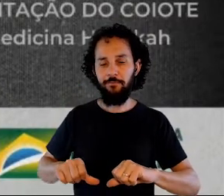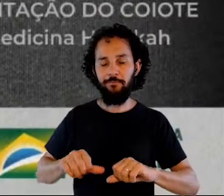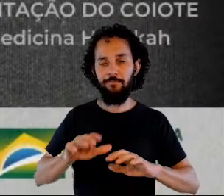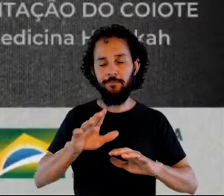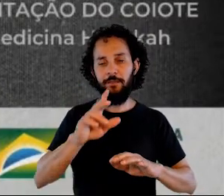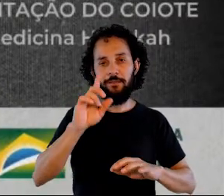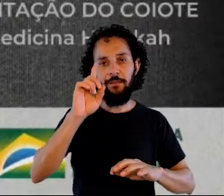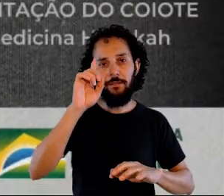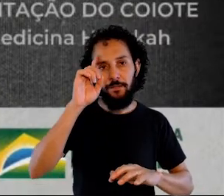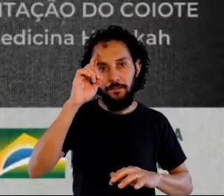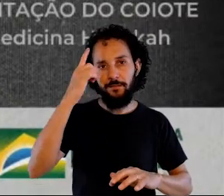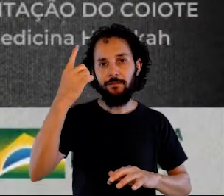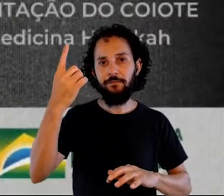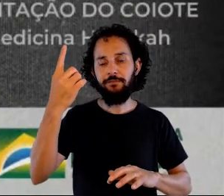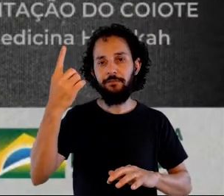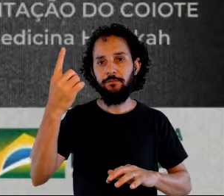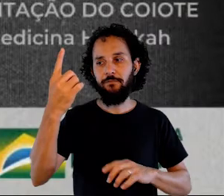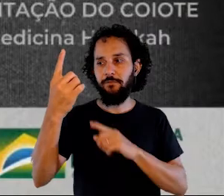caminho positivo.